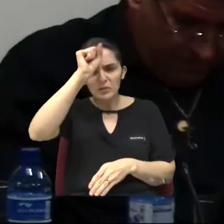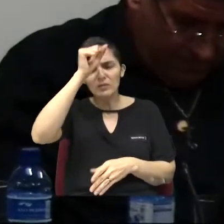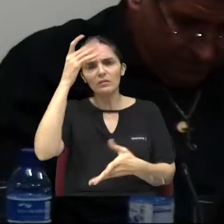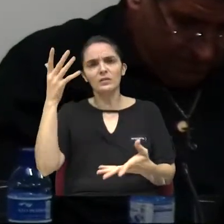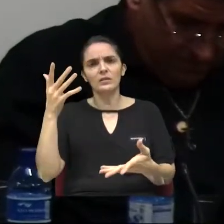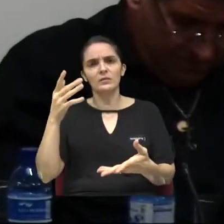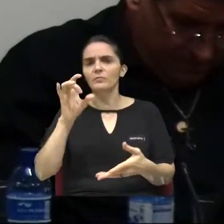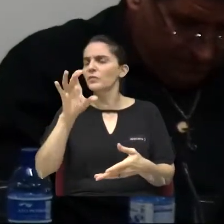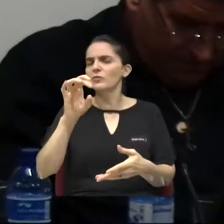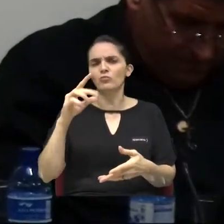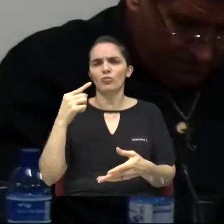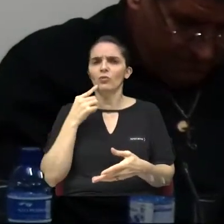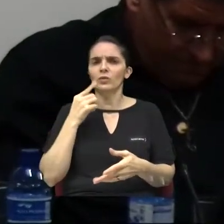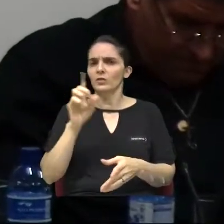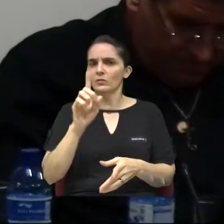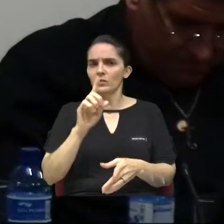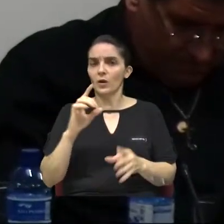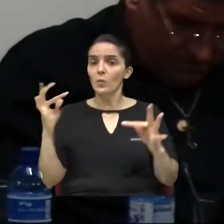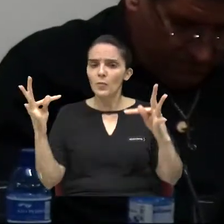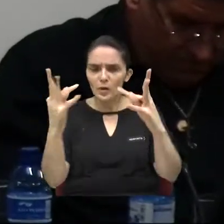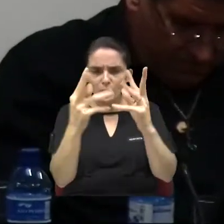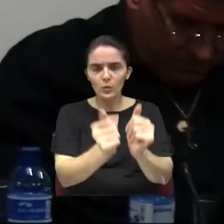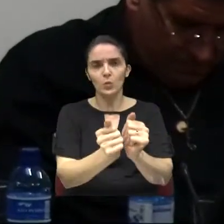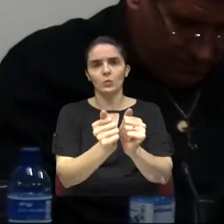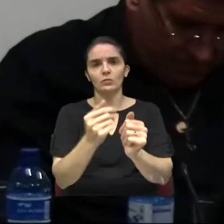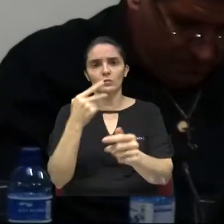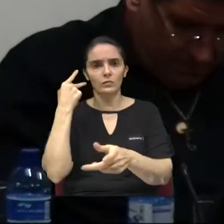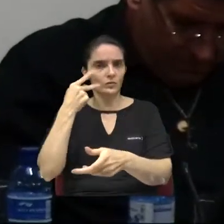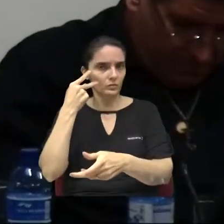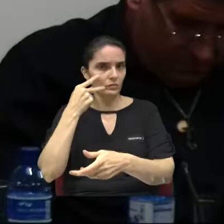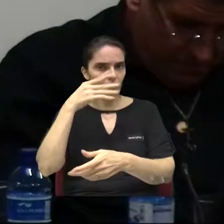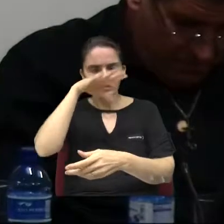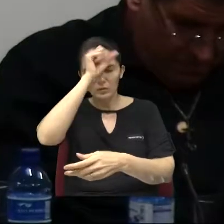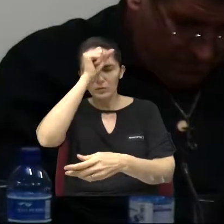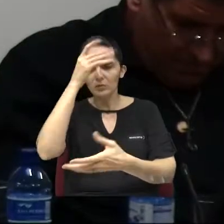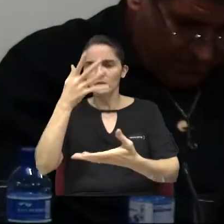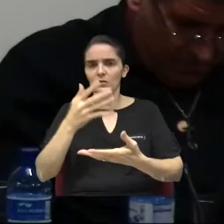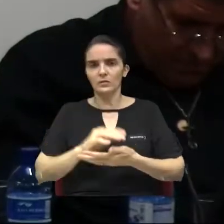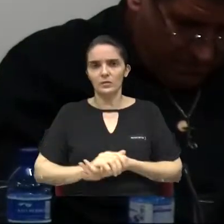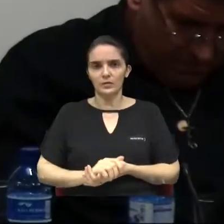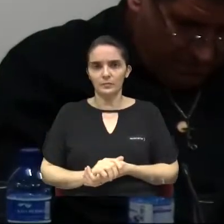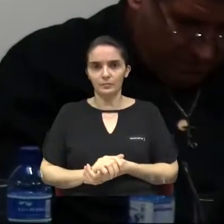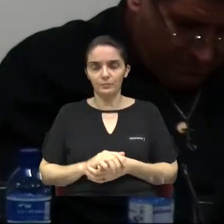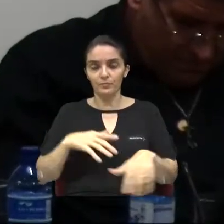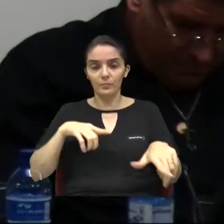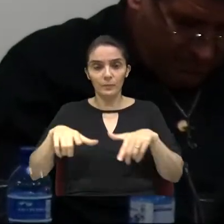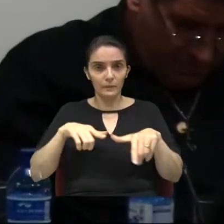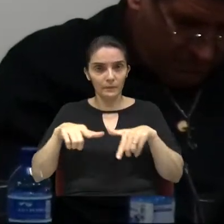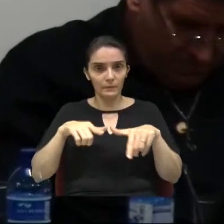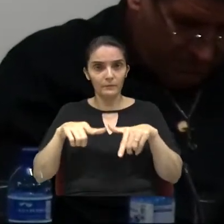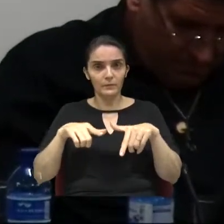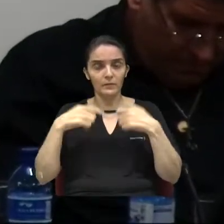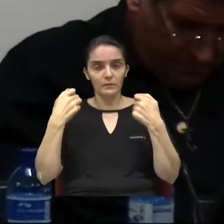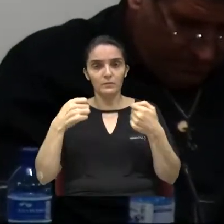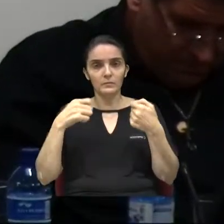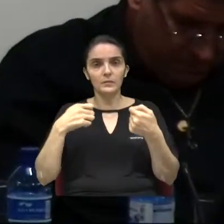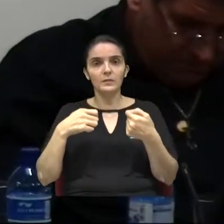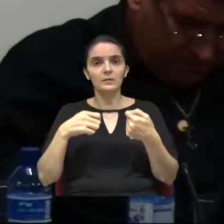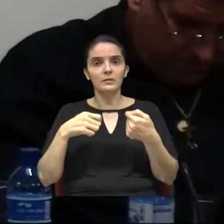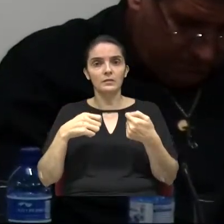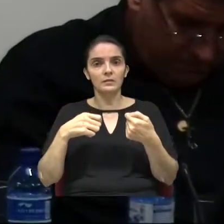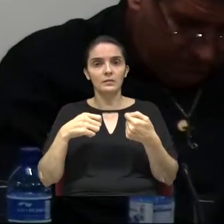para o vereador Cleito, mas para todos nós. Os nossos trabalhos têm que ser muito